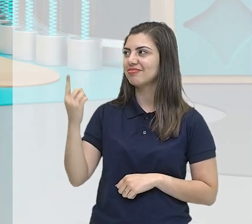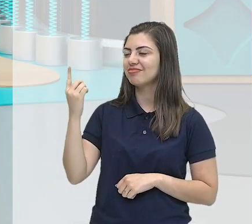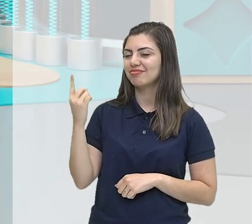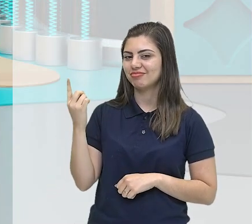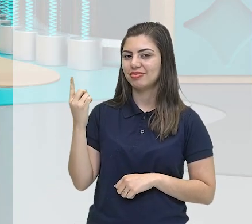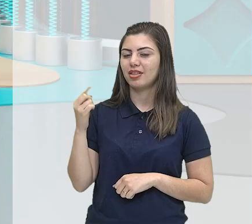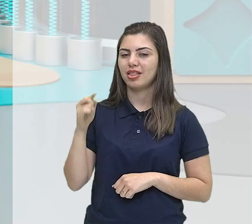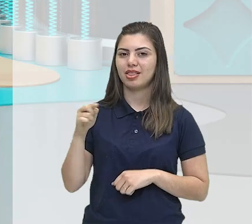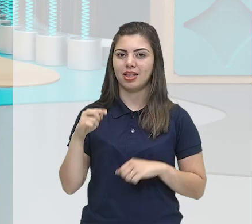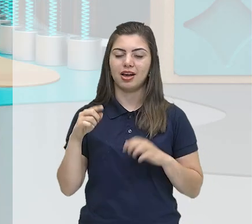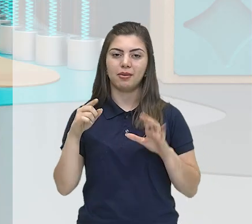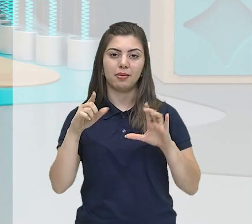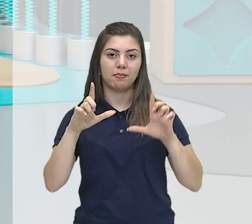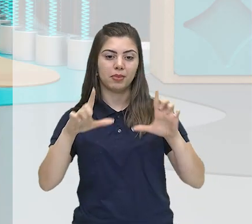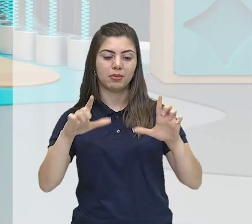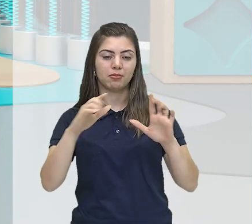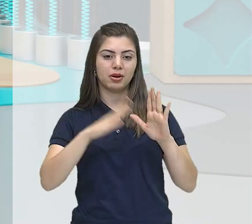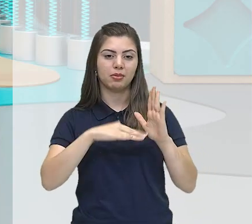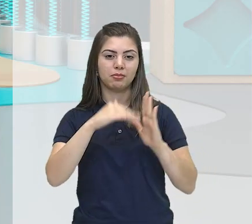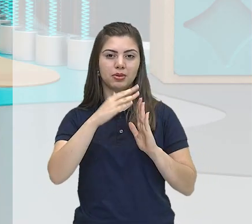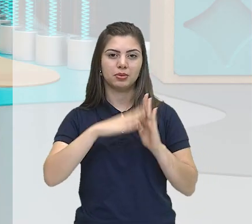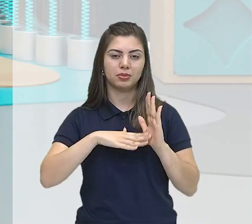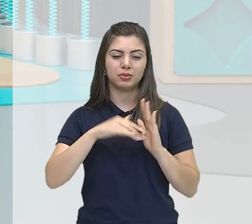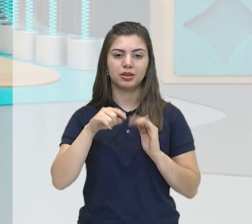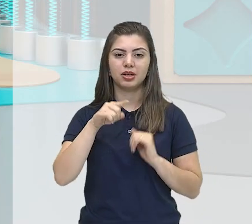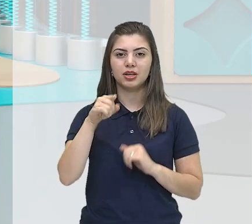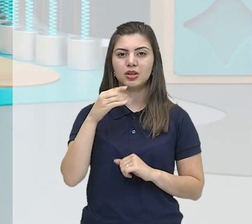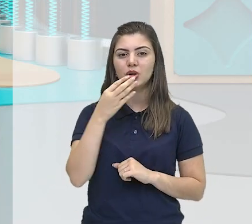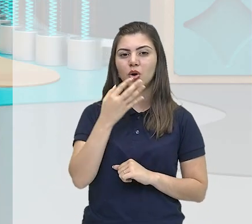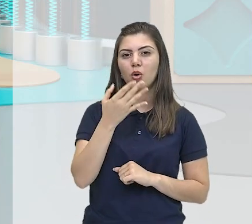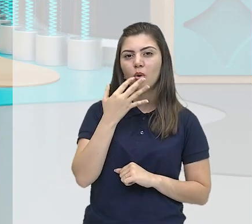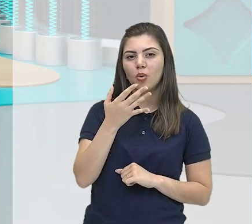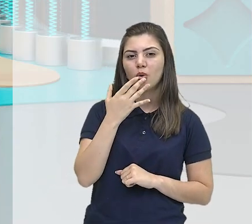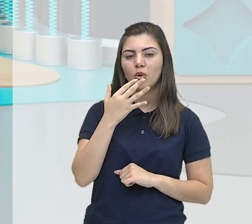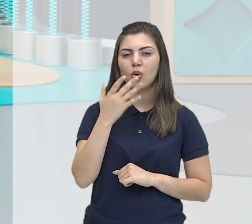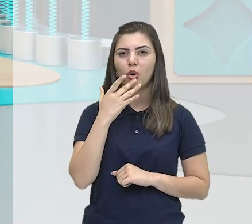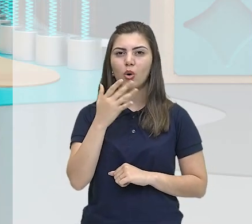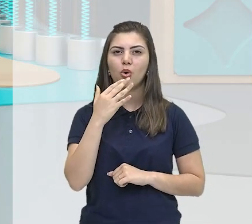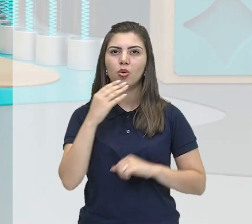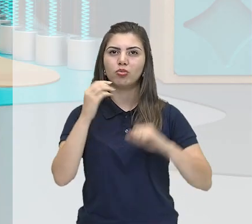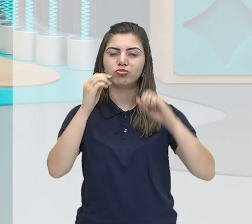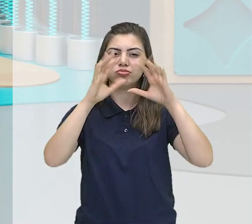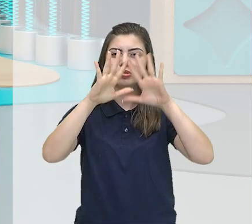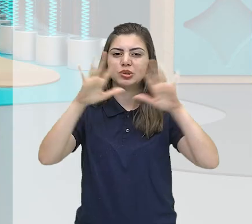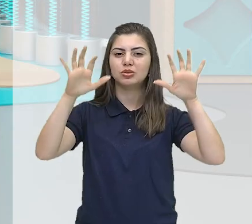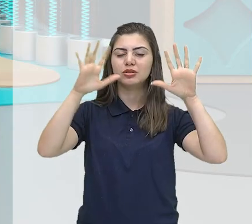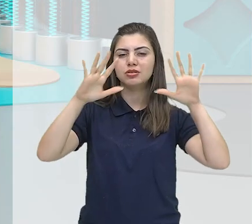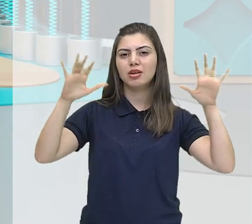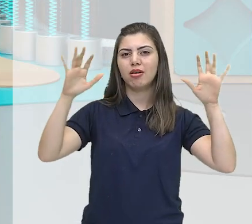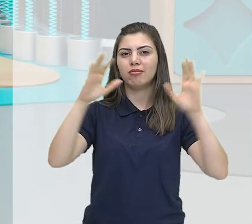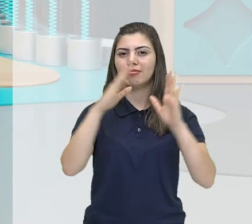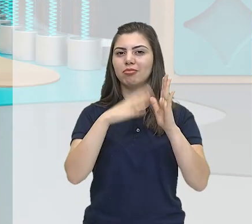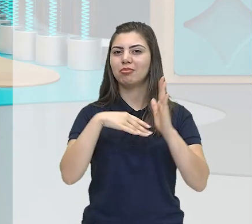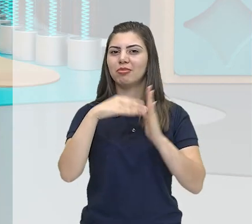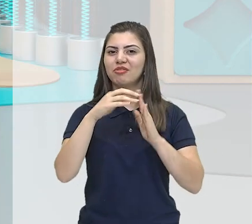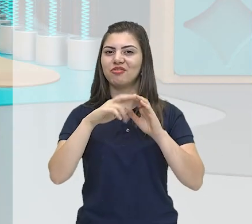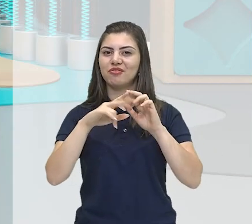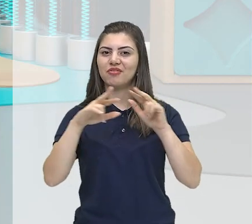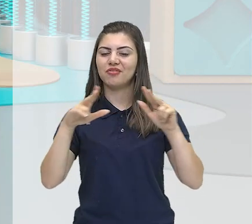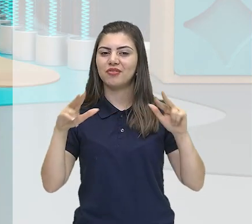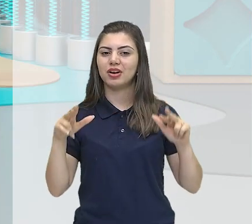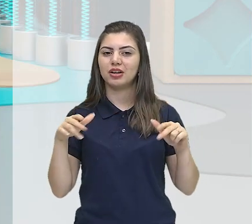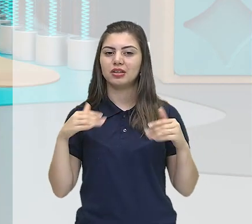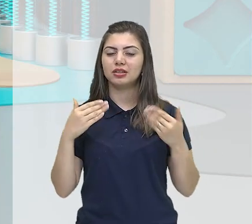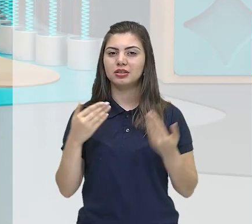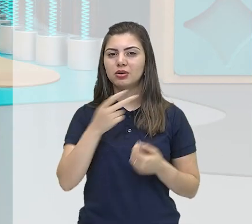Vocês observem que ele utilizou bastante cores aqui no céu. E aqui, essa figura aqui,